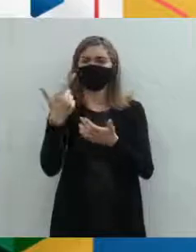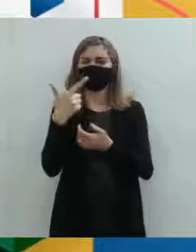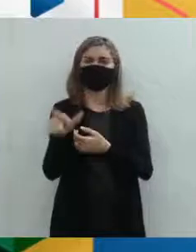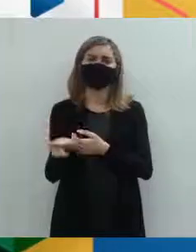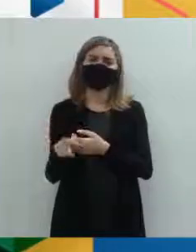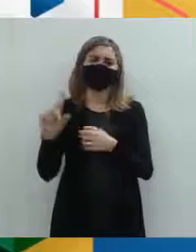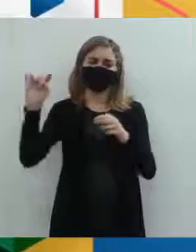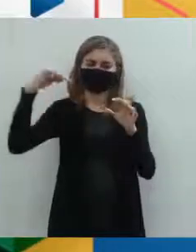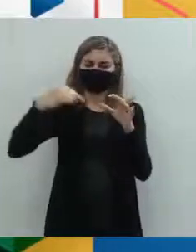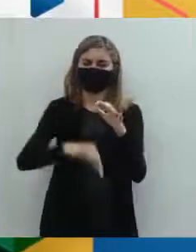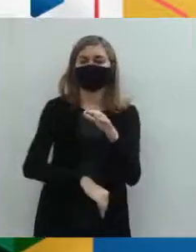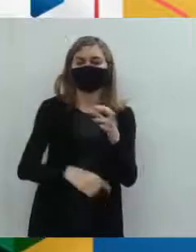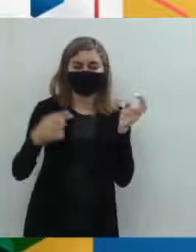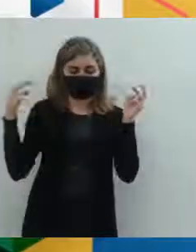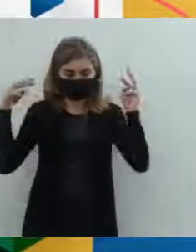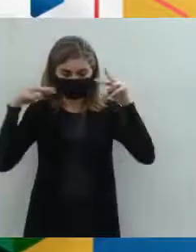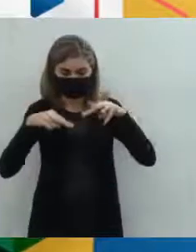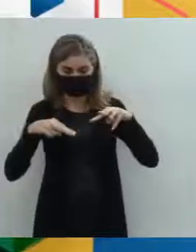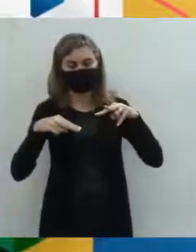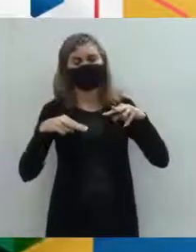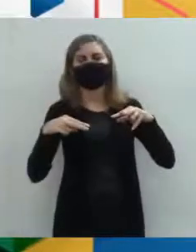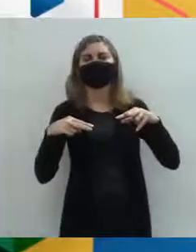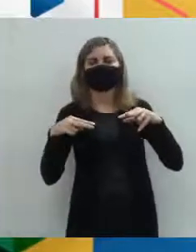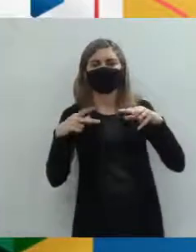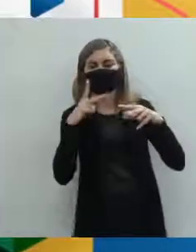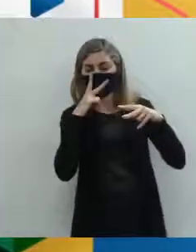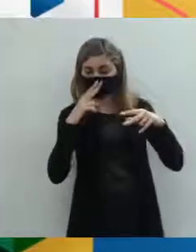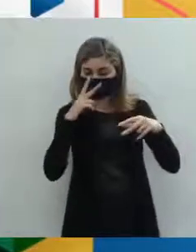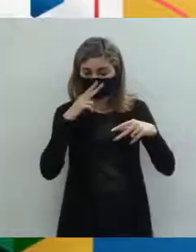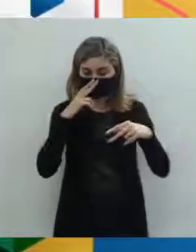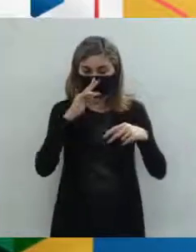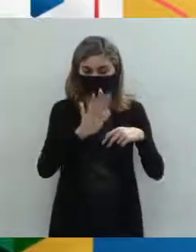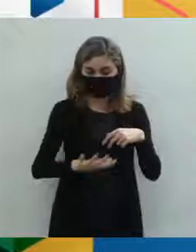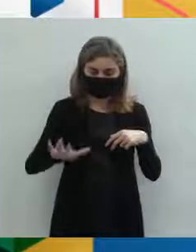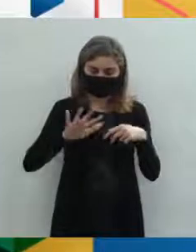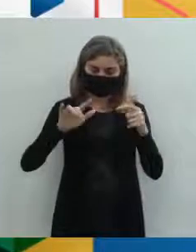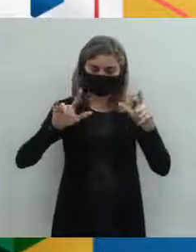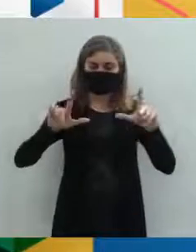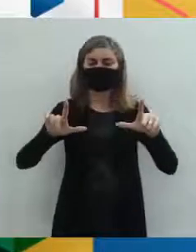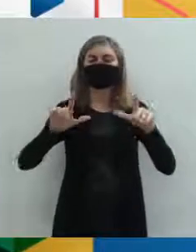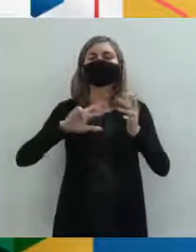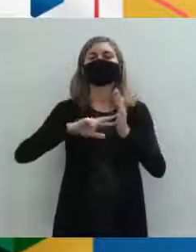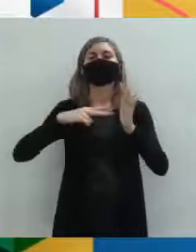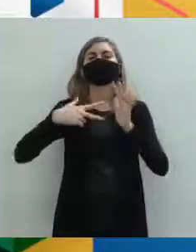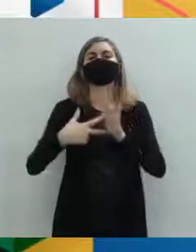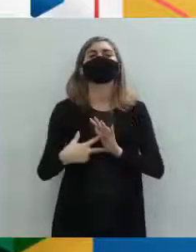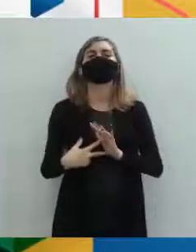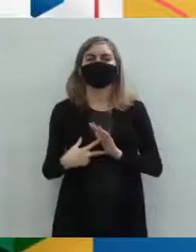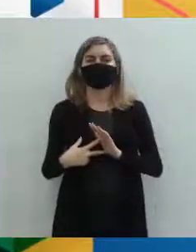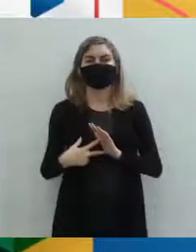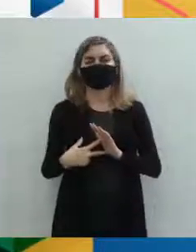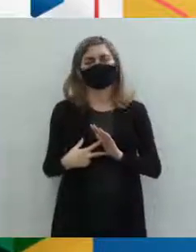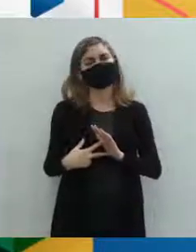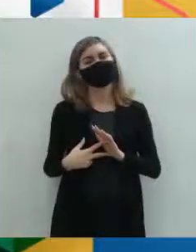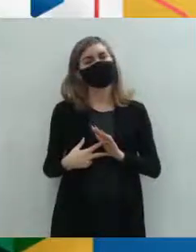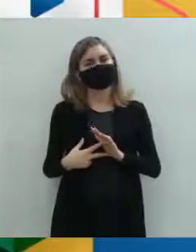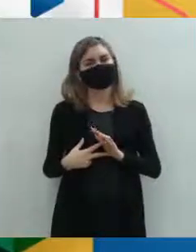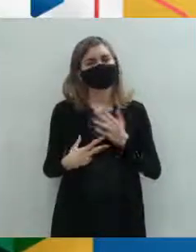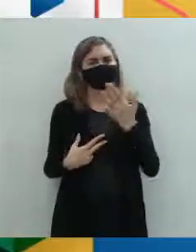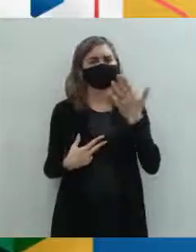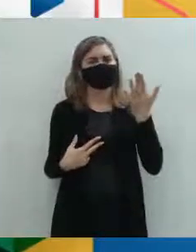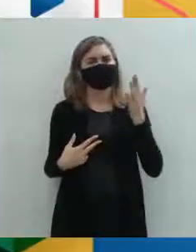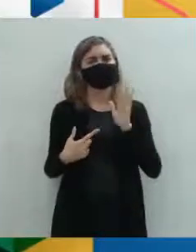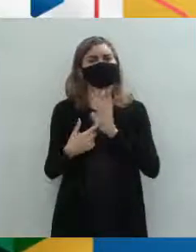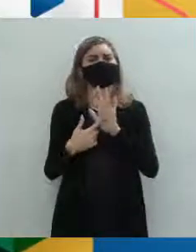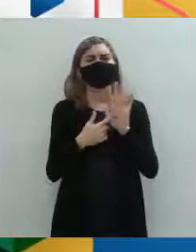exemplo de profundidade ilusória aí. E o que essa obra retrata? O que ela significa, né? Então, a obra